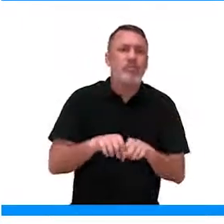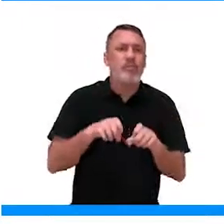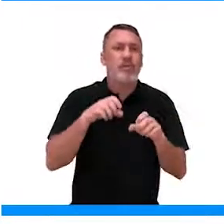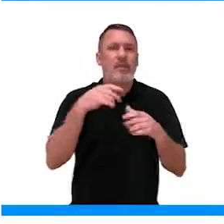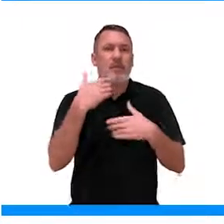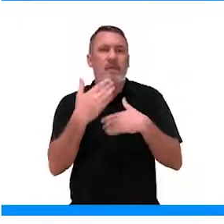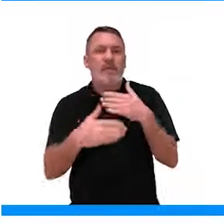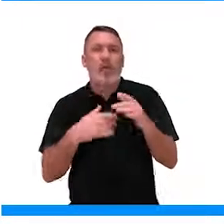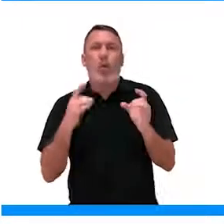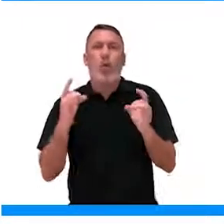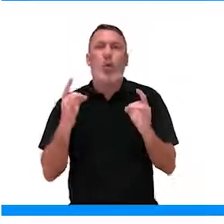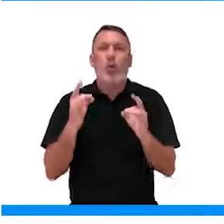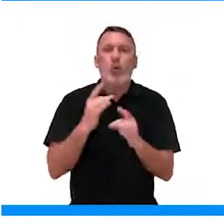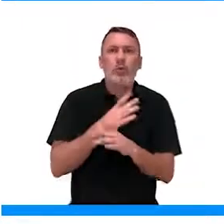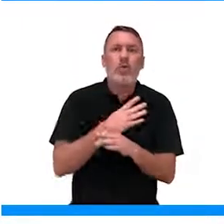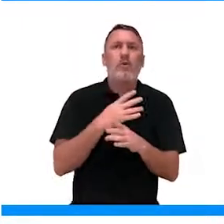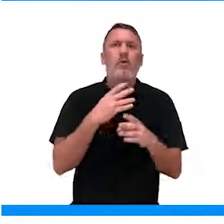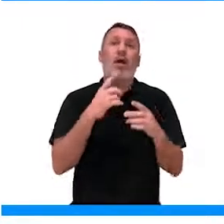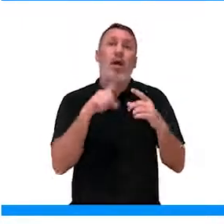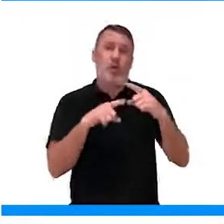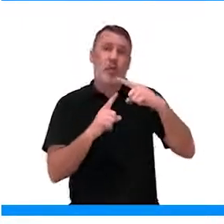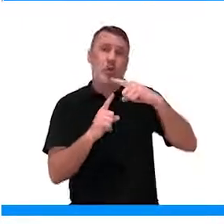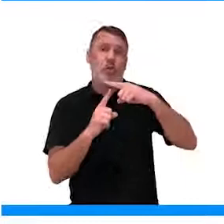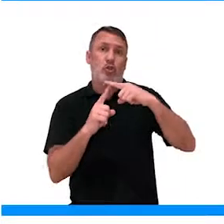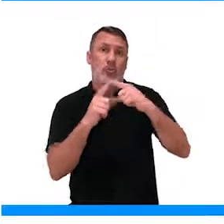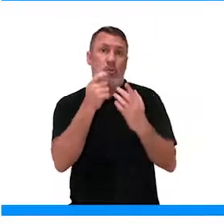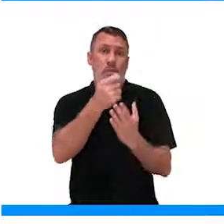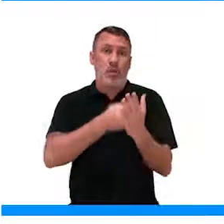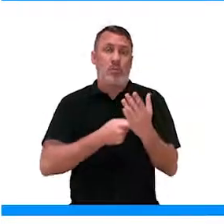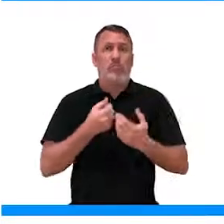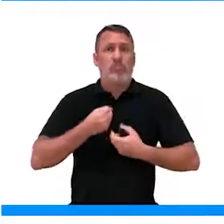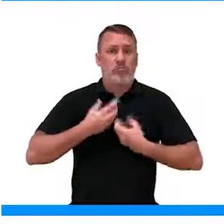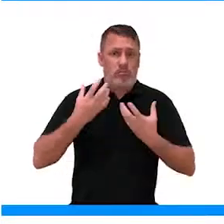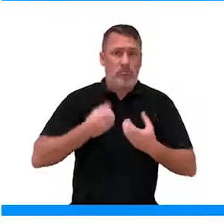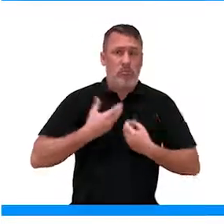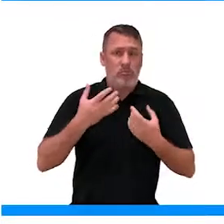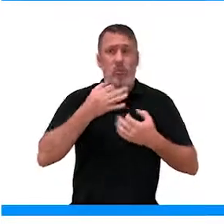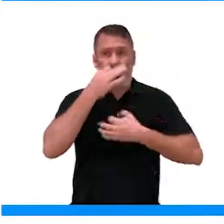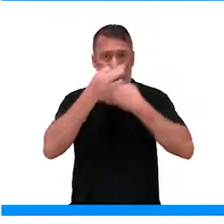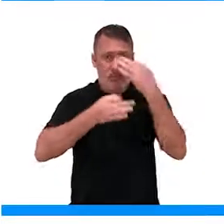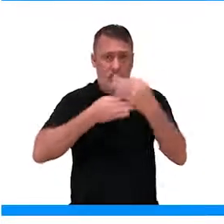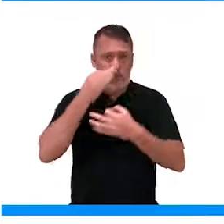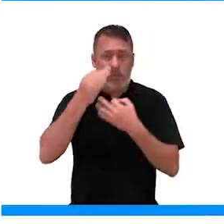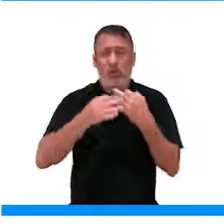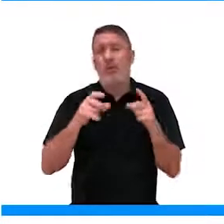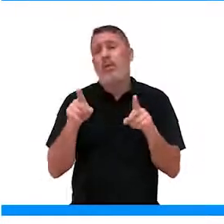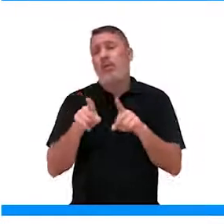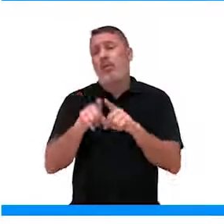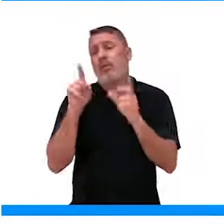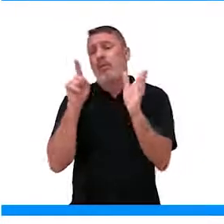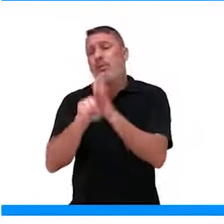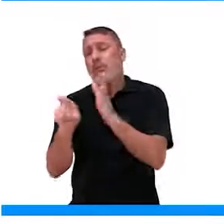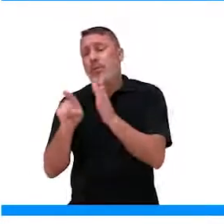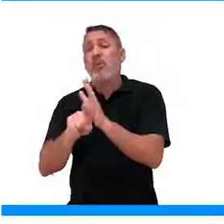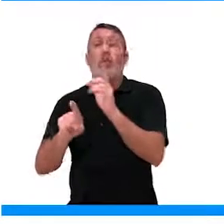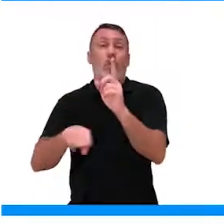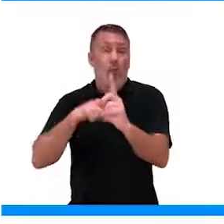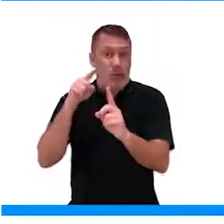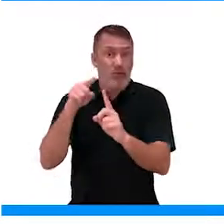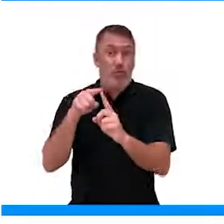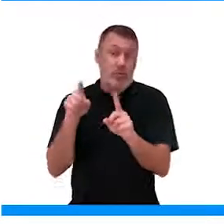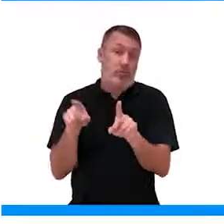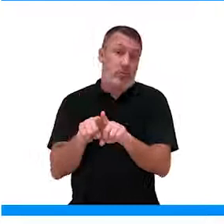estrutura, introdução, desenvolvimento, conclusão, que é um texto discursivo, até as